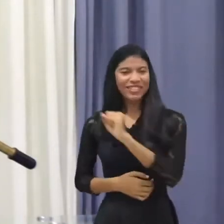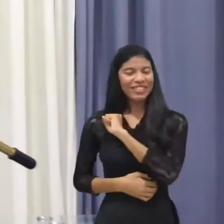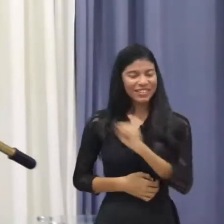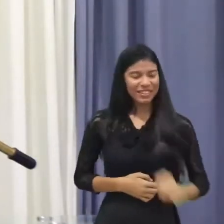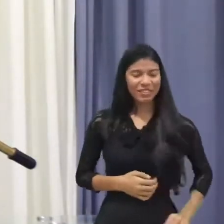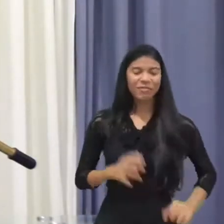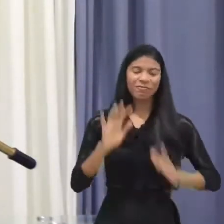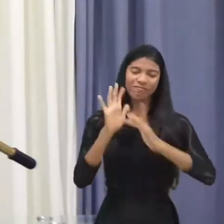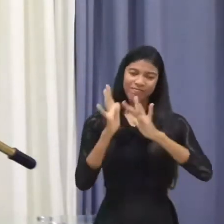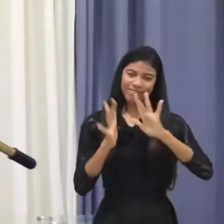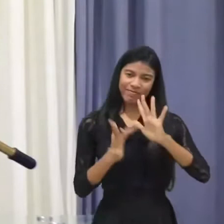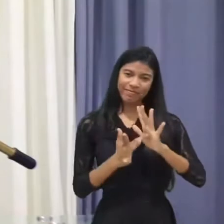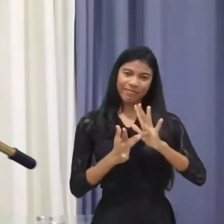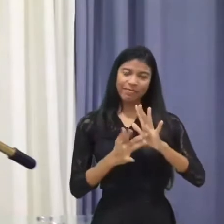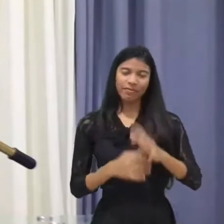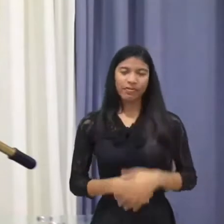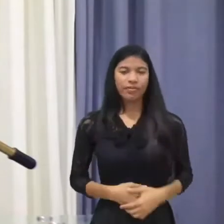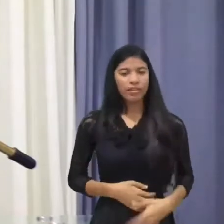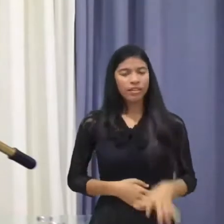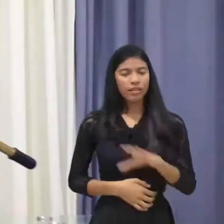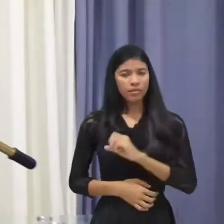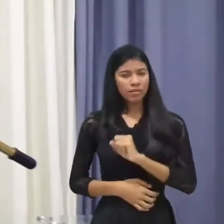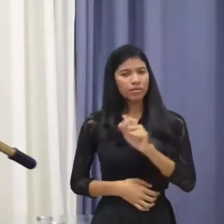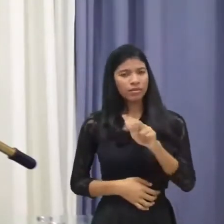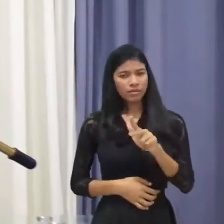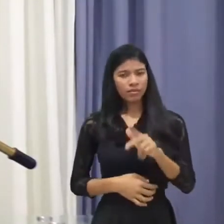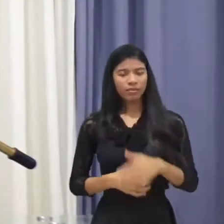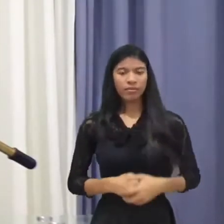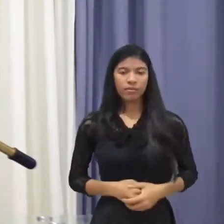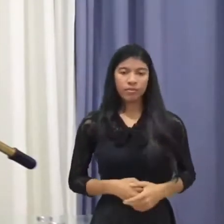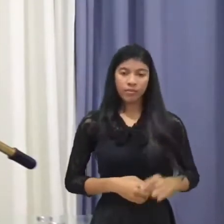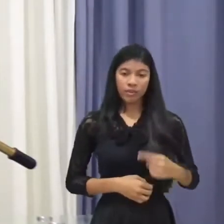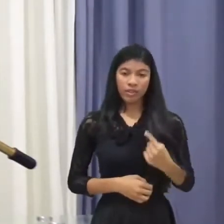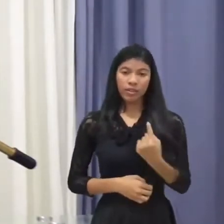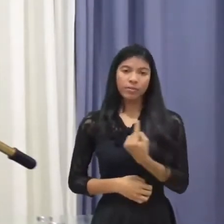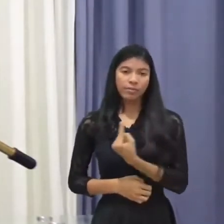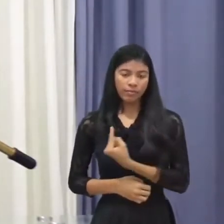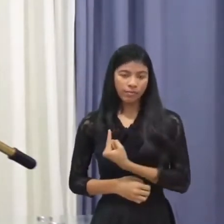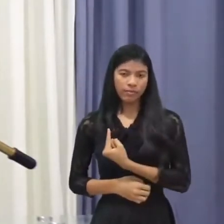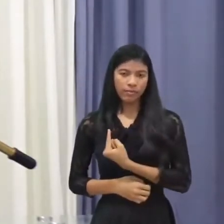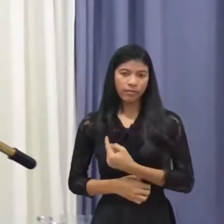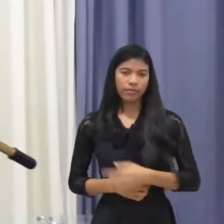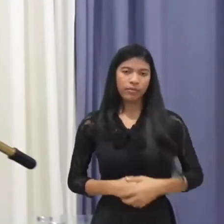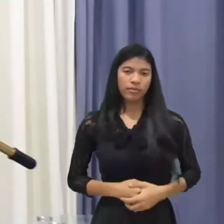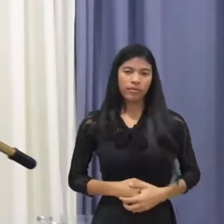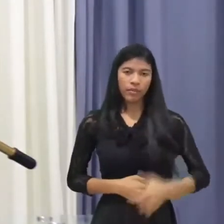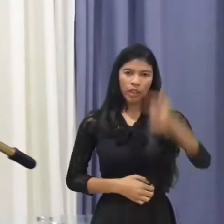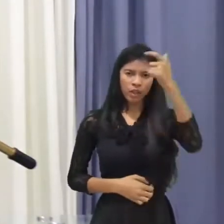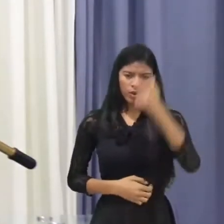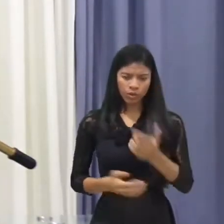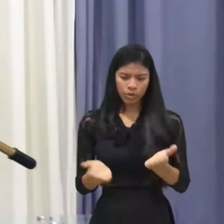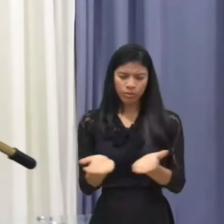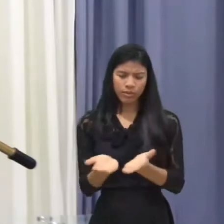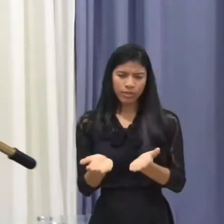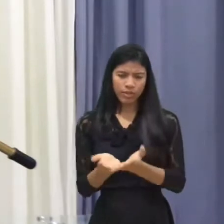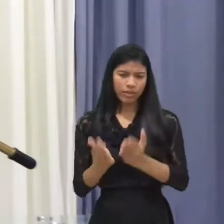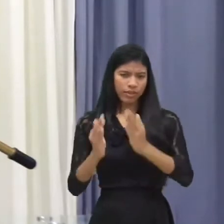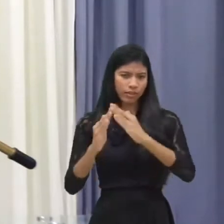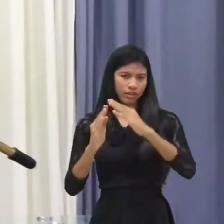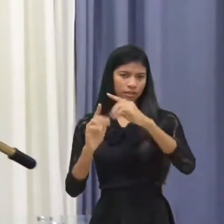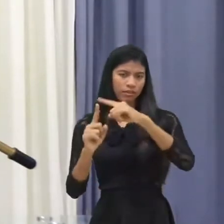Jesus. Queridos irmãos, cabe a nós, que somos a igreja do